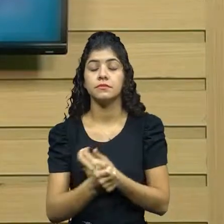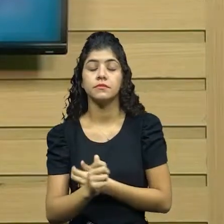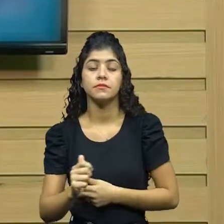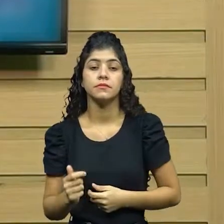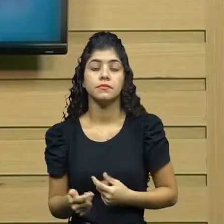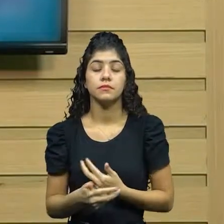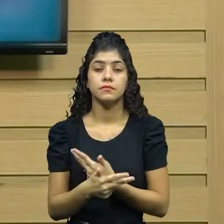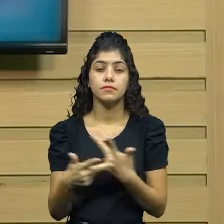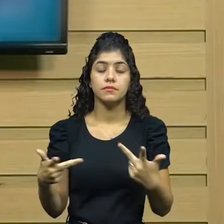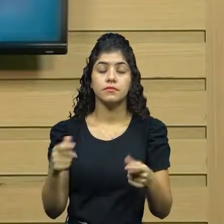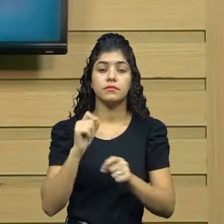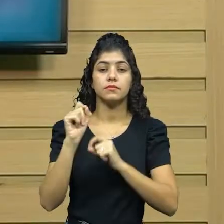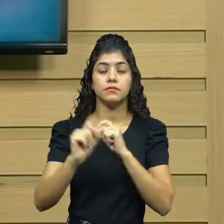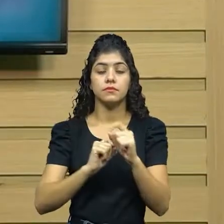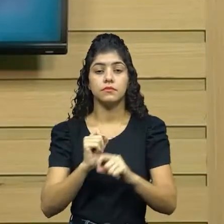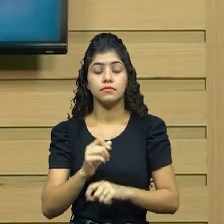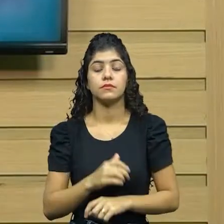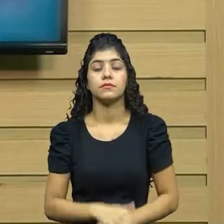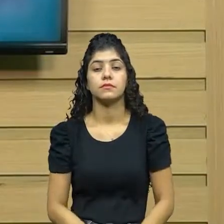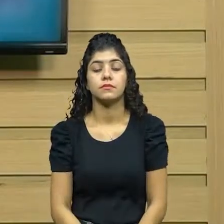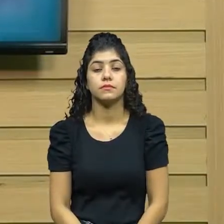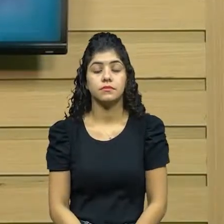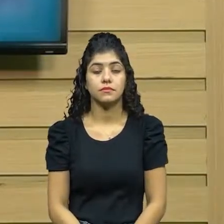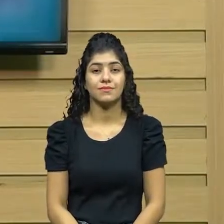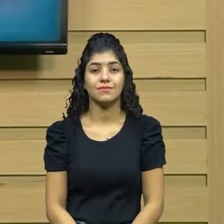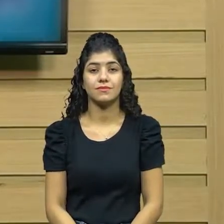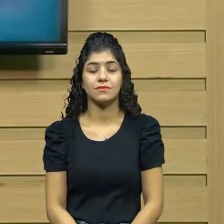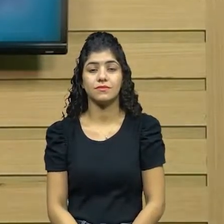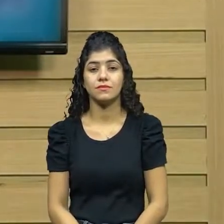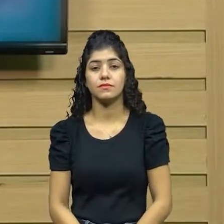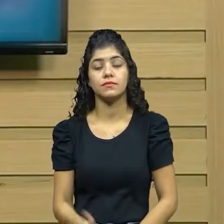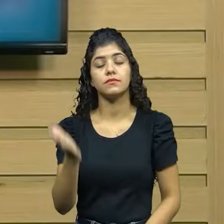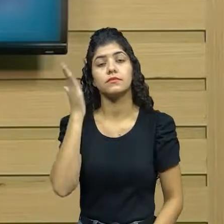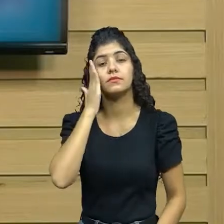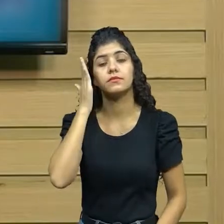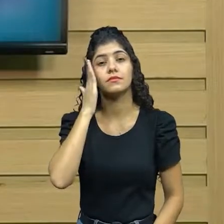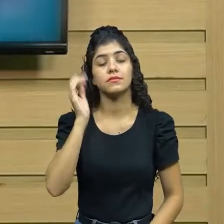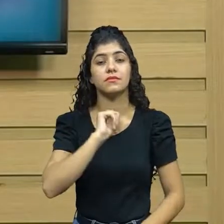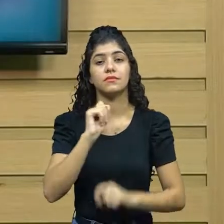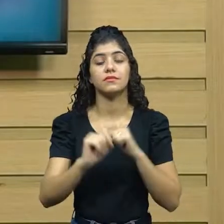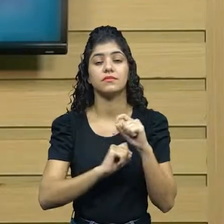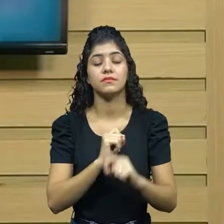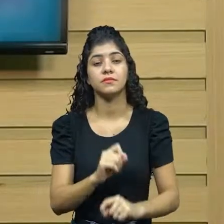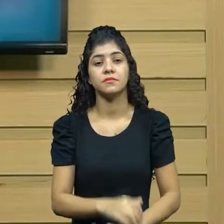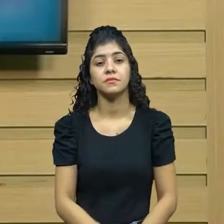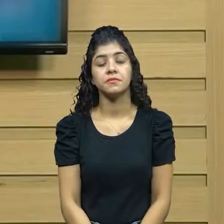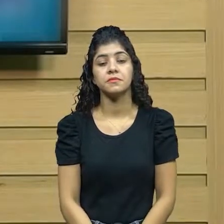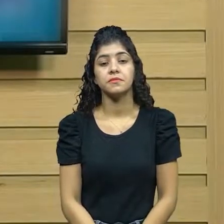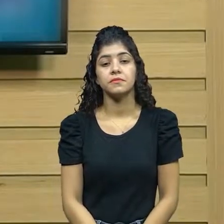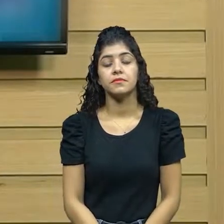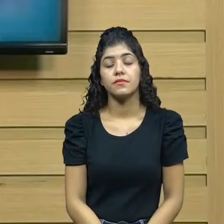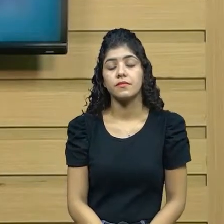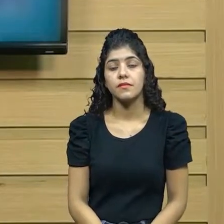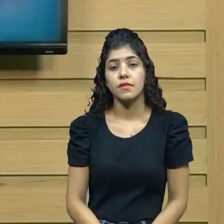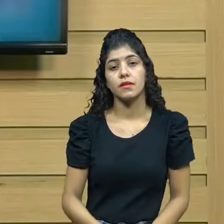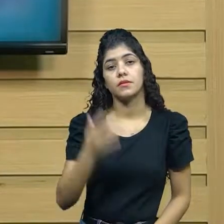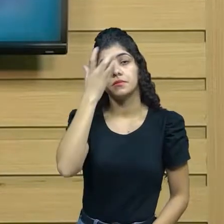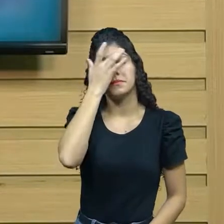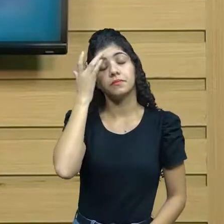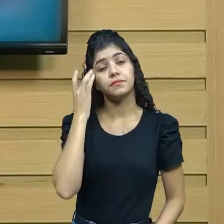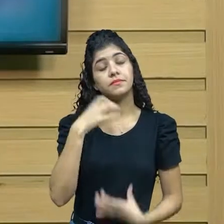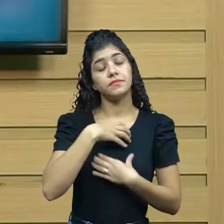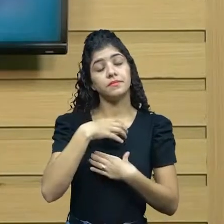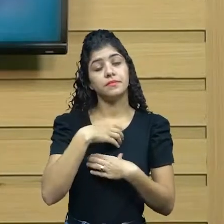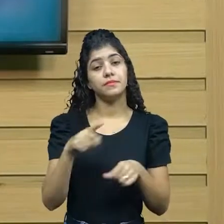com relação ao marketing de relacionamento é você entender que como as pessoas se sentem